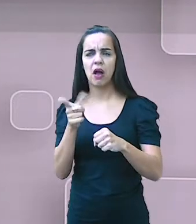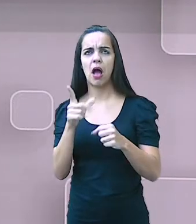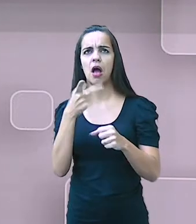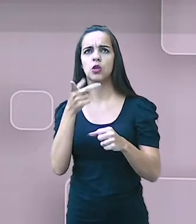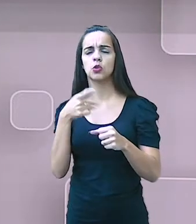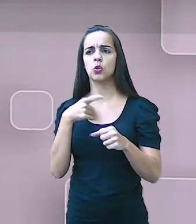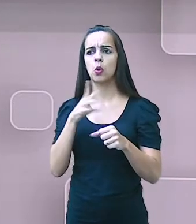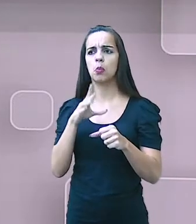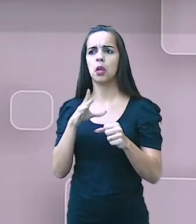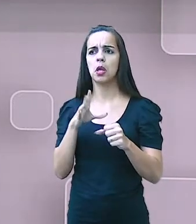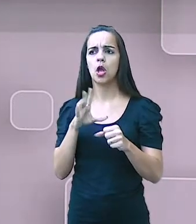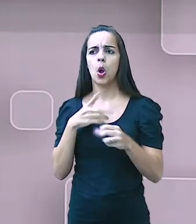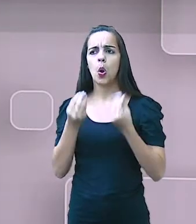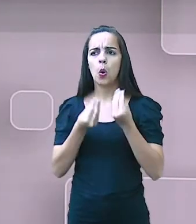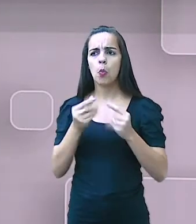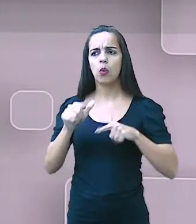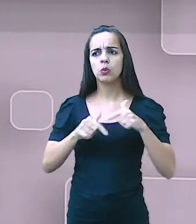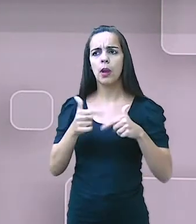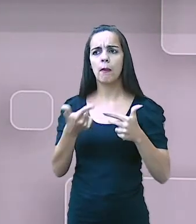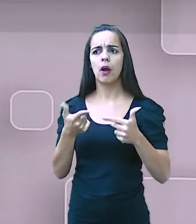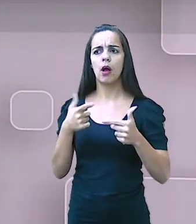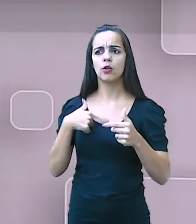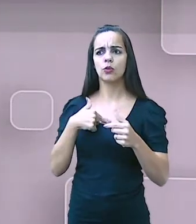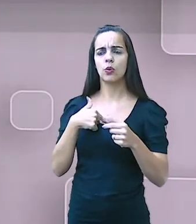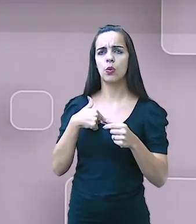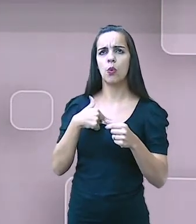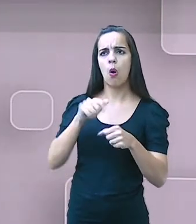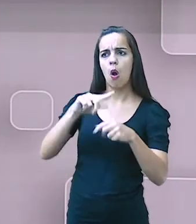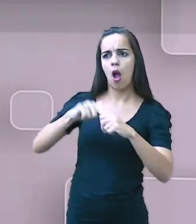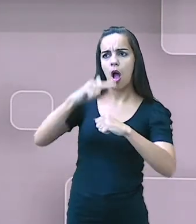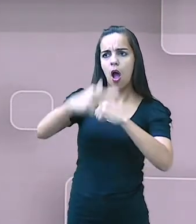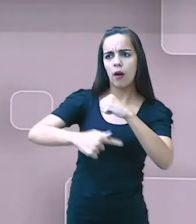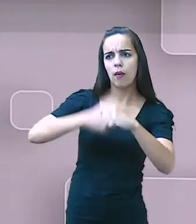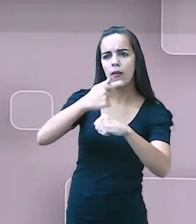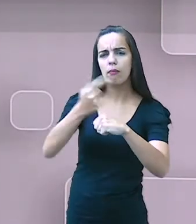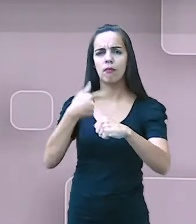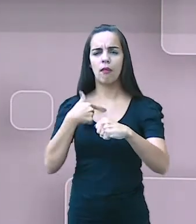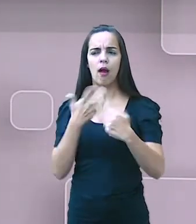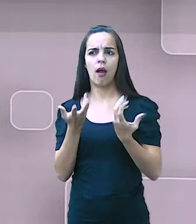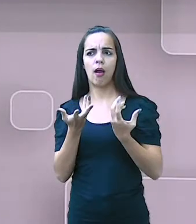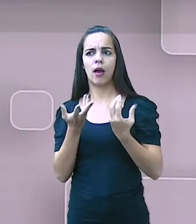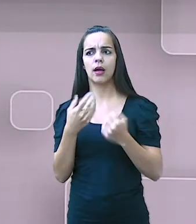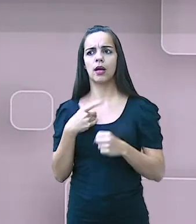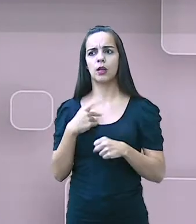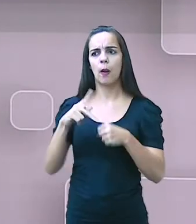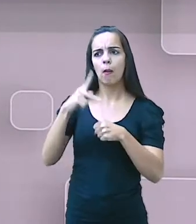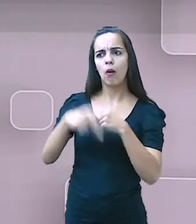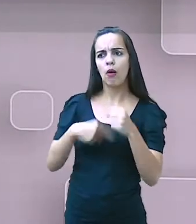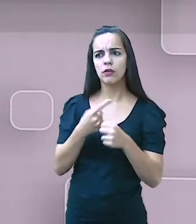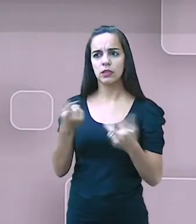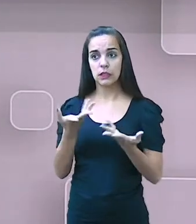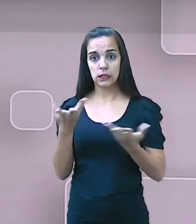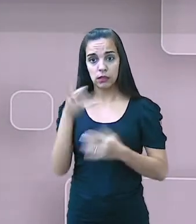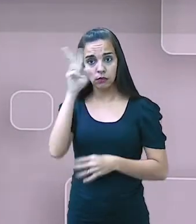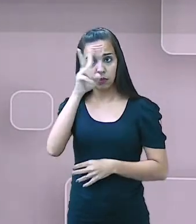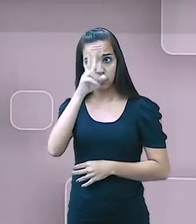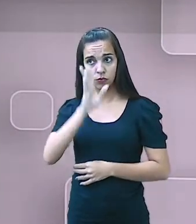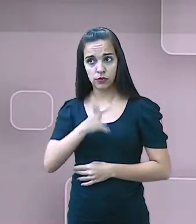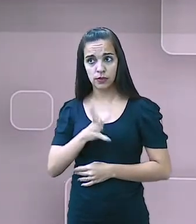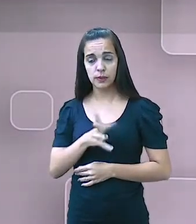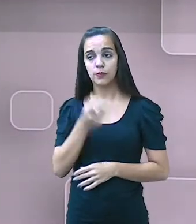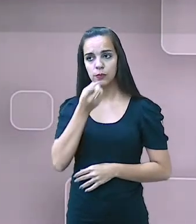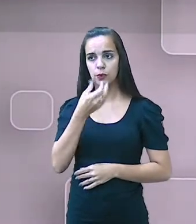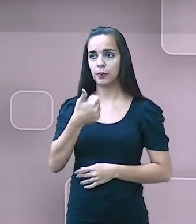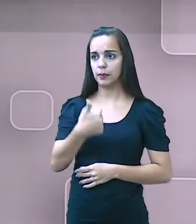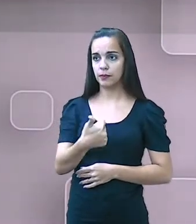atômicos? Lembra de Dalton, Rutherford, Bohr? Estão lembrando disso aí? Muito